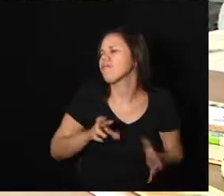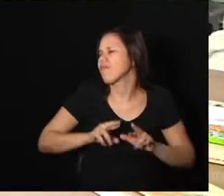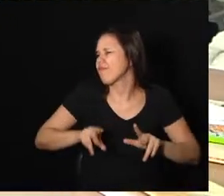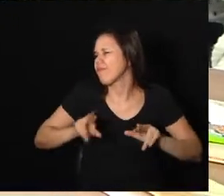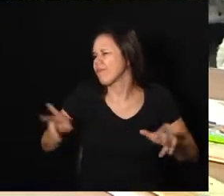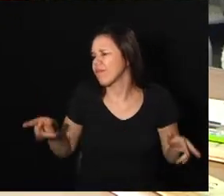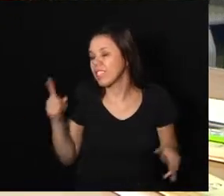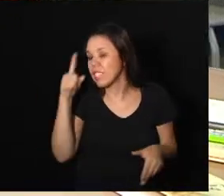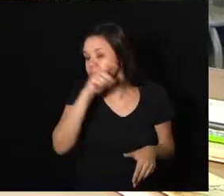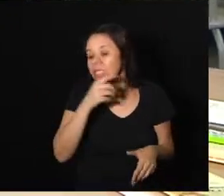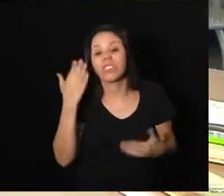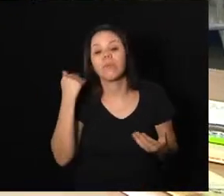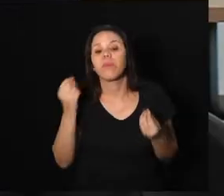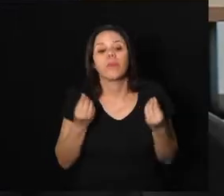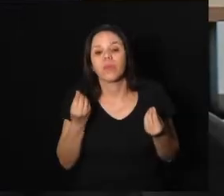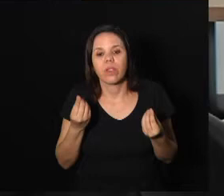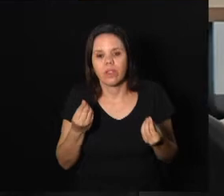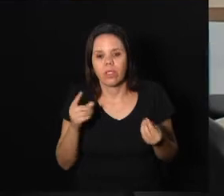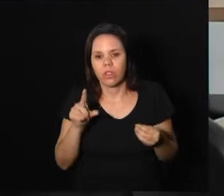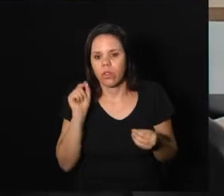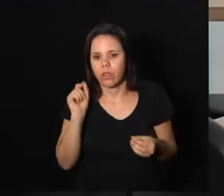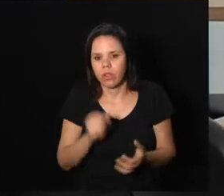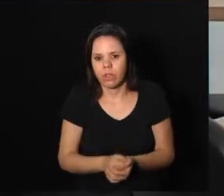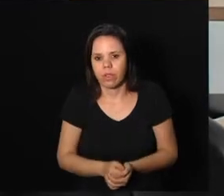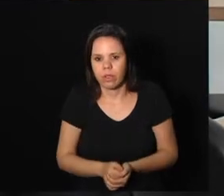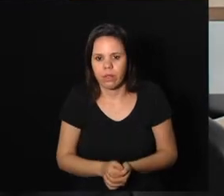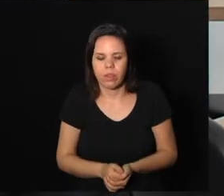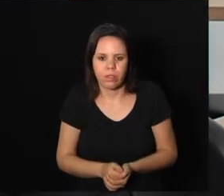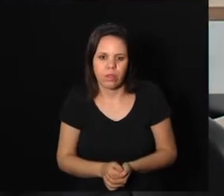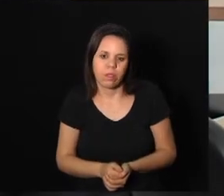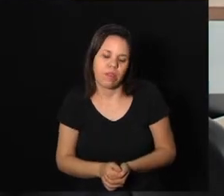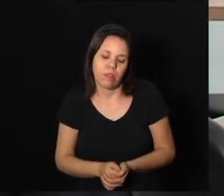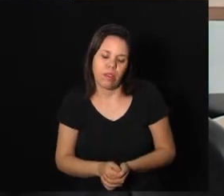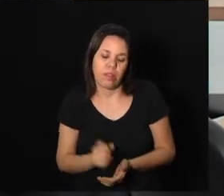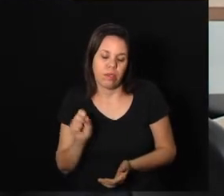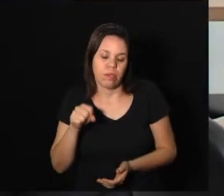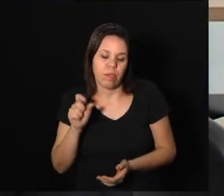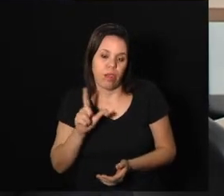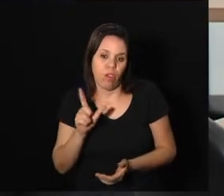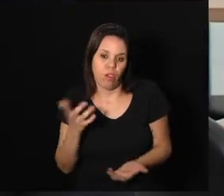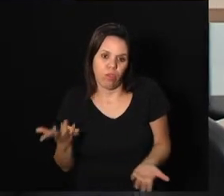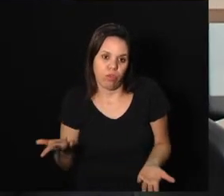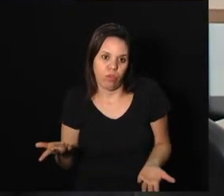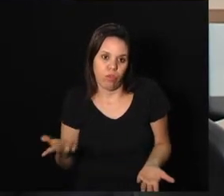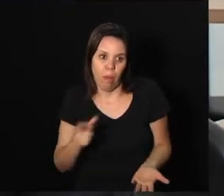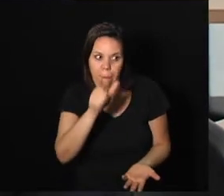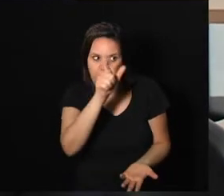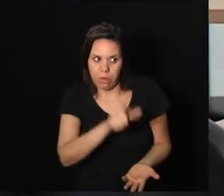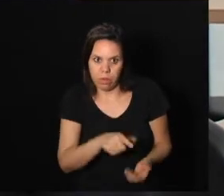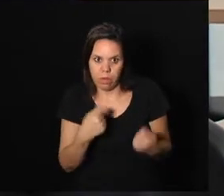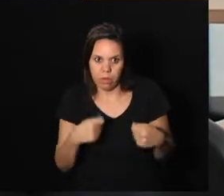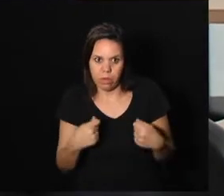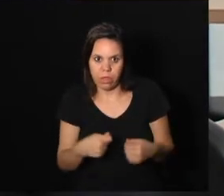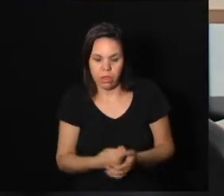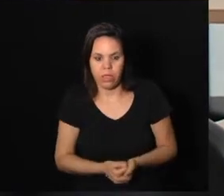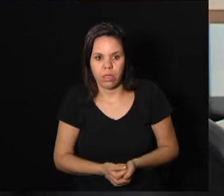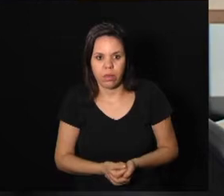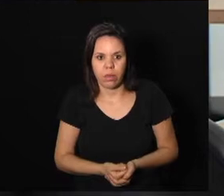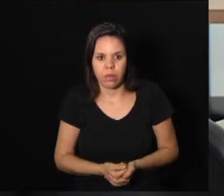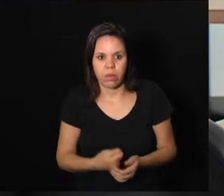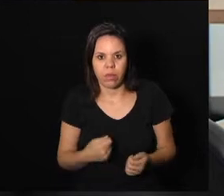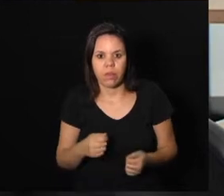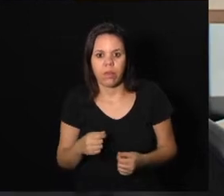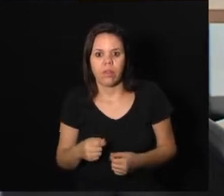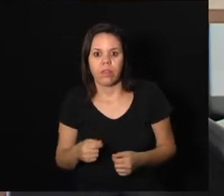É difícil saber o que escolher. Sim, é muito difícil e, claro, a pessoa precisa, como eu disse, ela tem